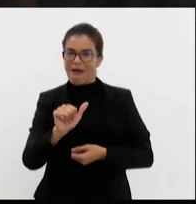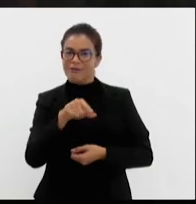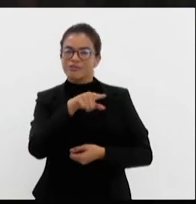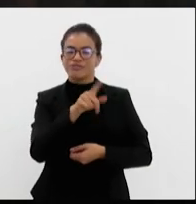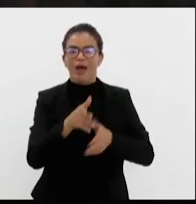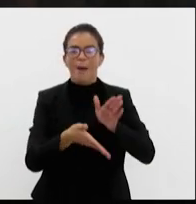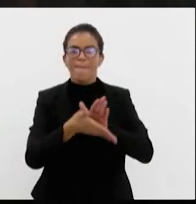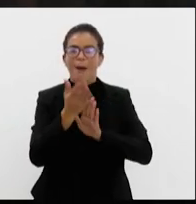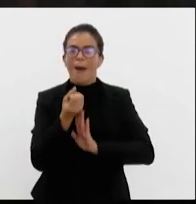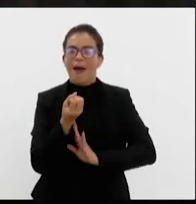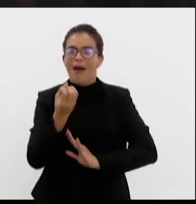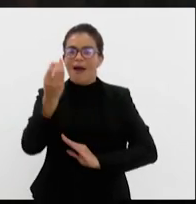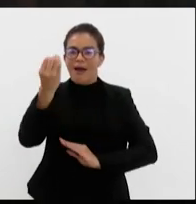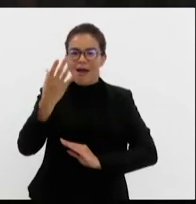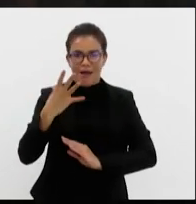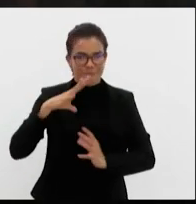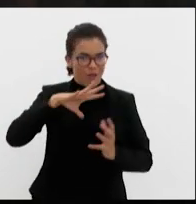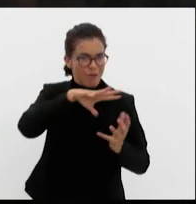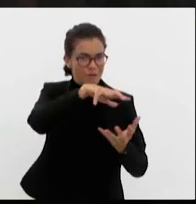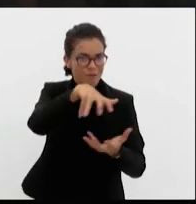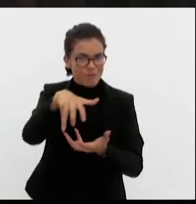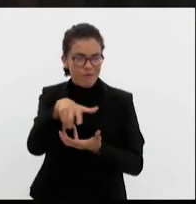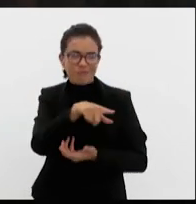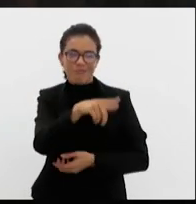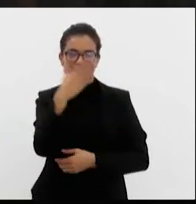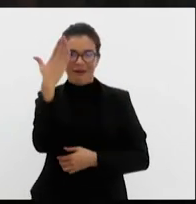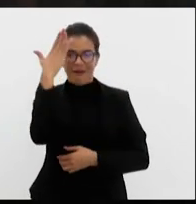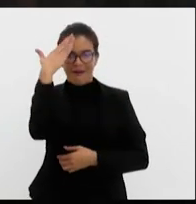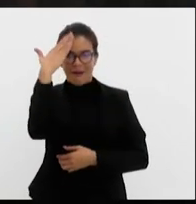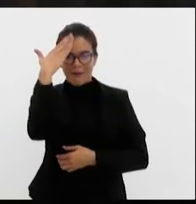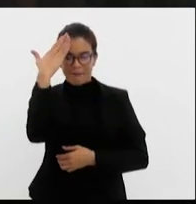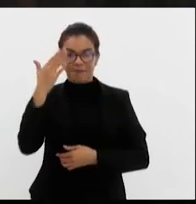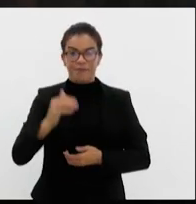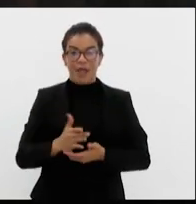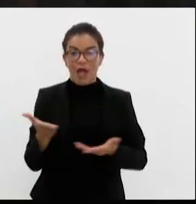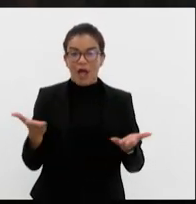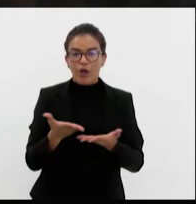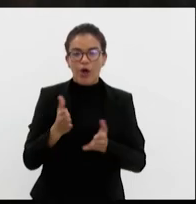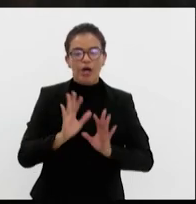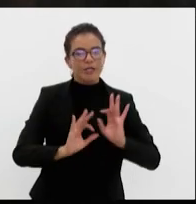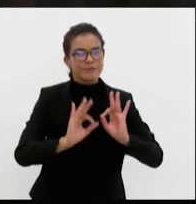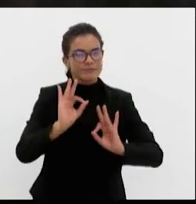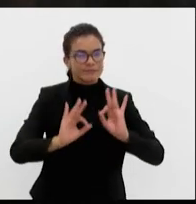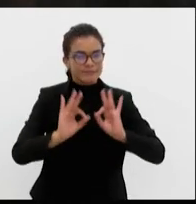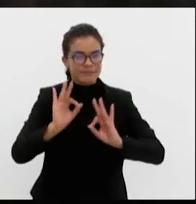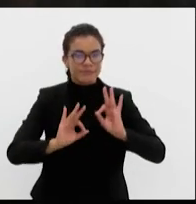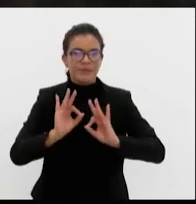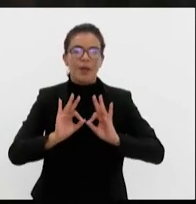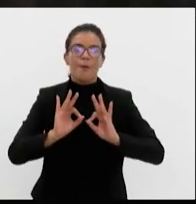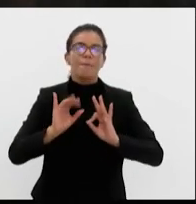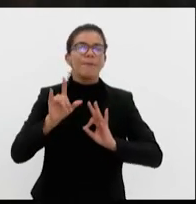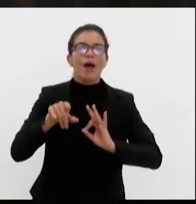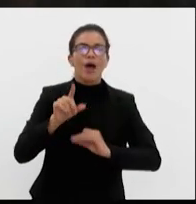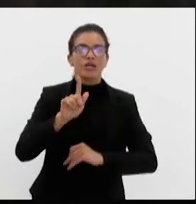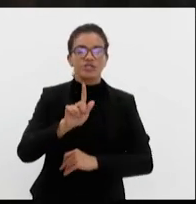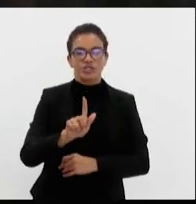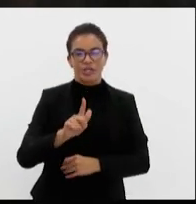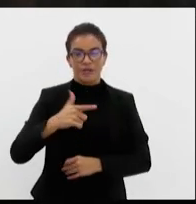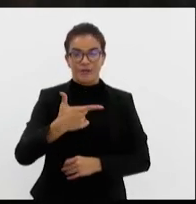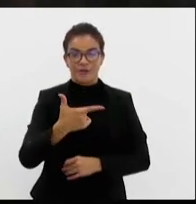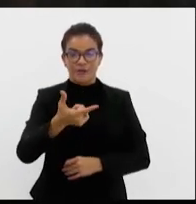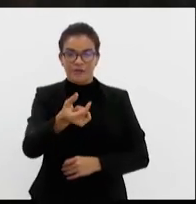internacional, que os atos preparatórios que estão acontecendo do G20,